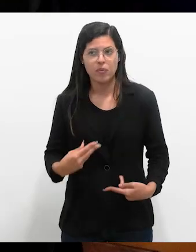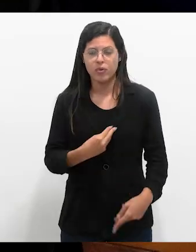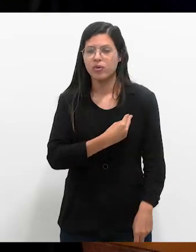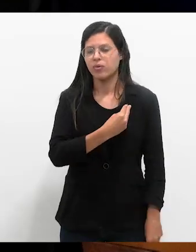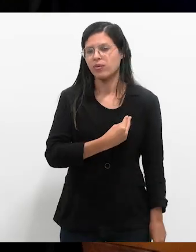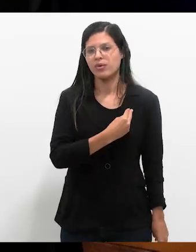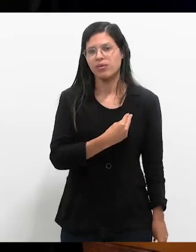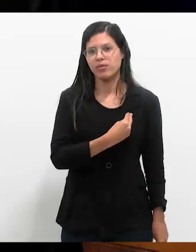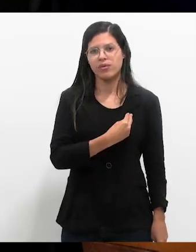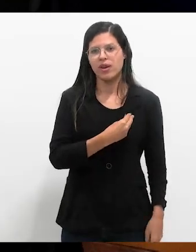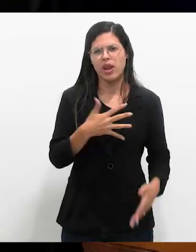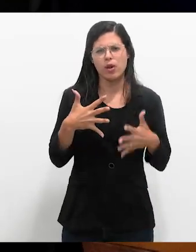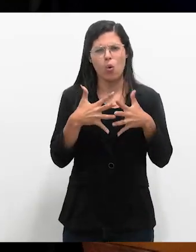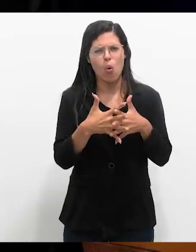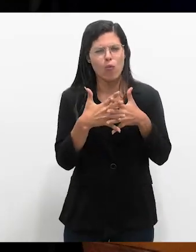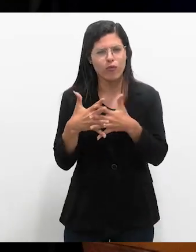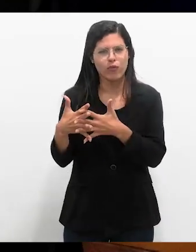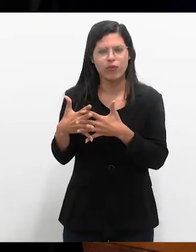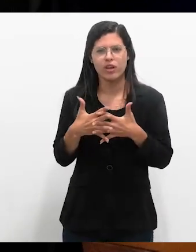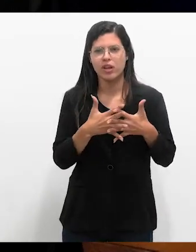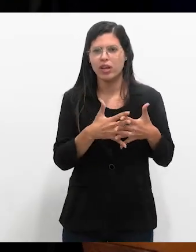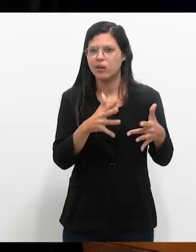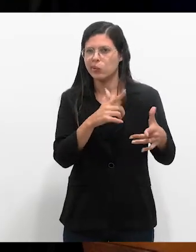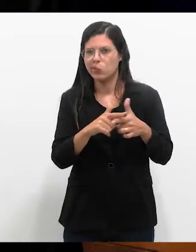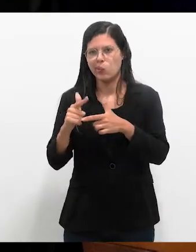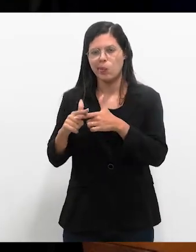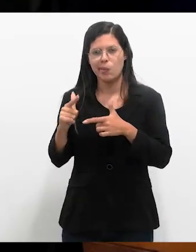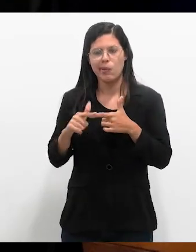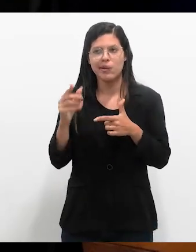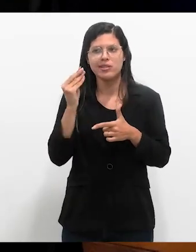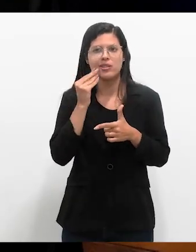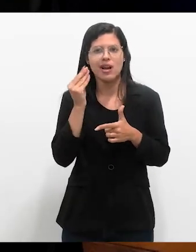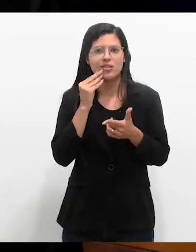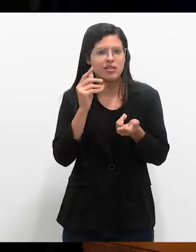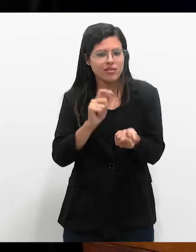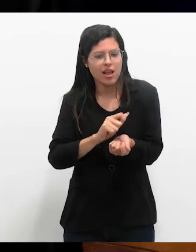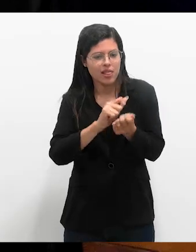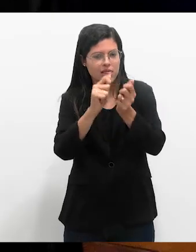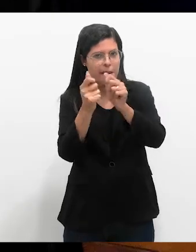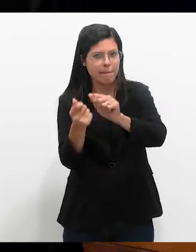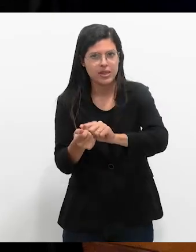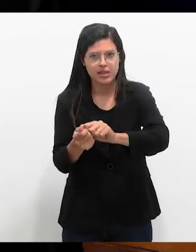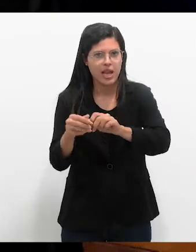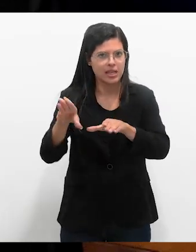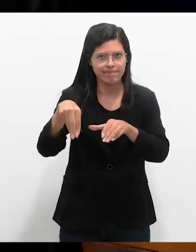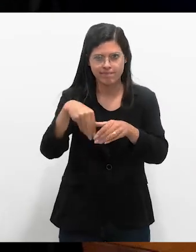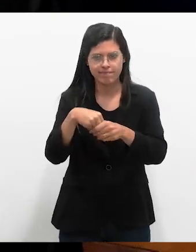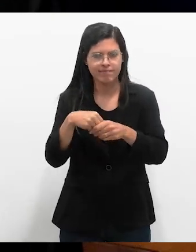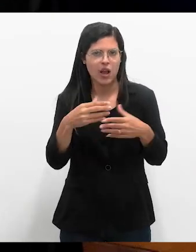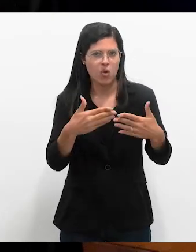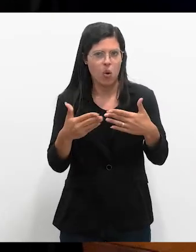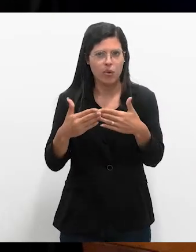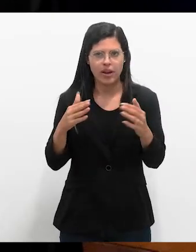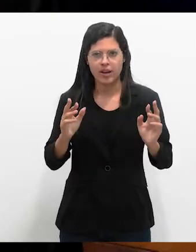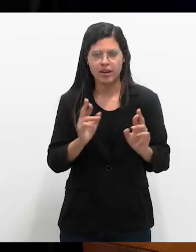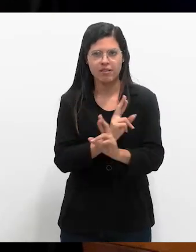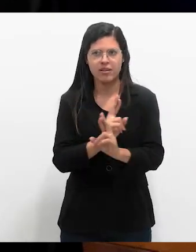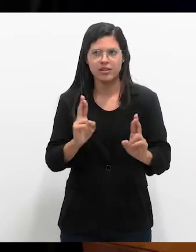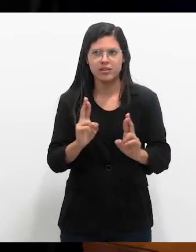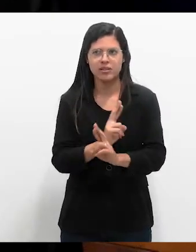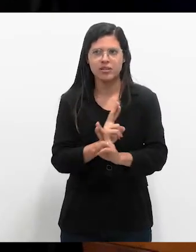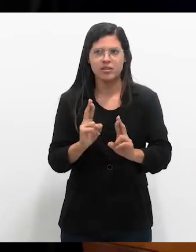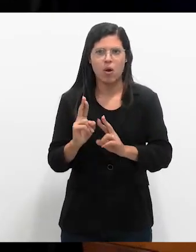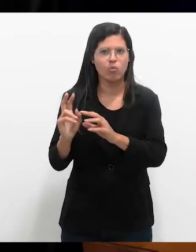e não viver aí em conflitos externos, tentando se adaptar, se enquadrar a qualquer